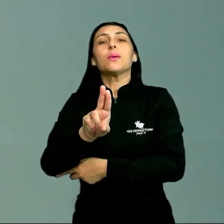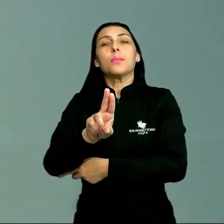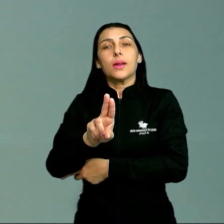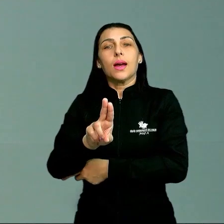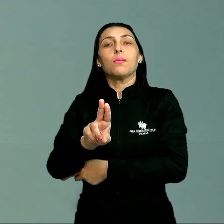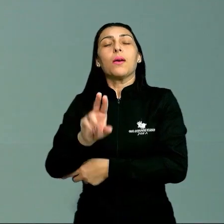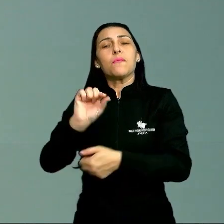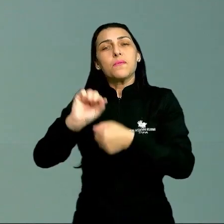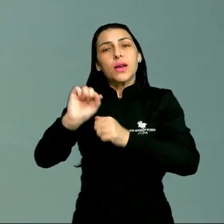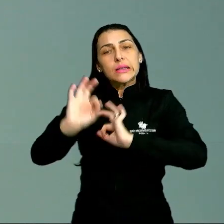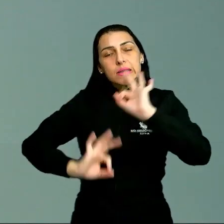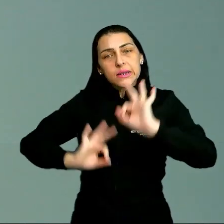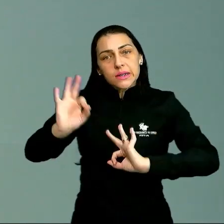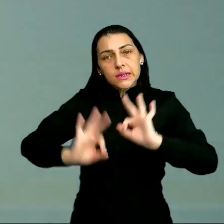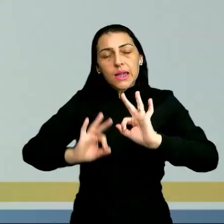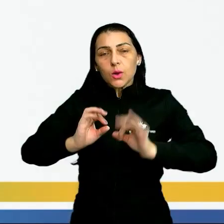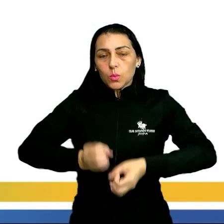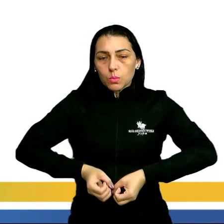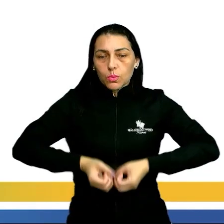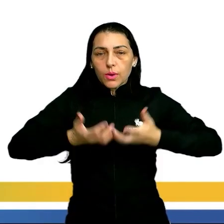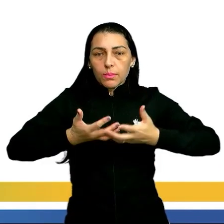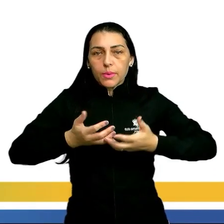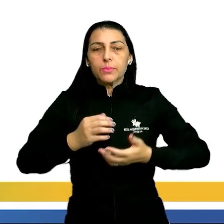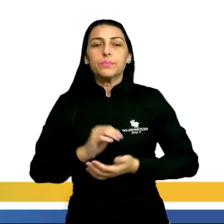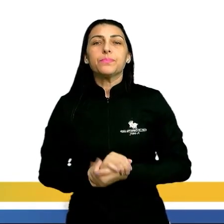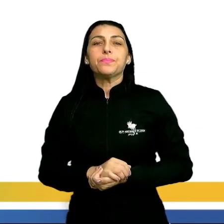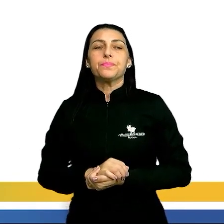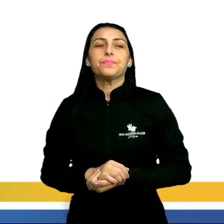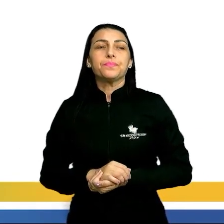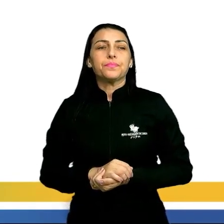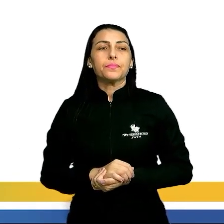para a construção do poema.